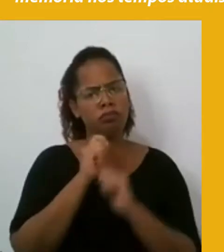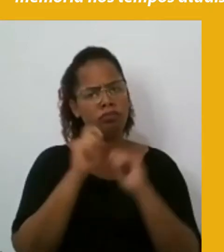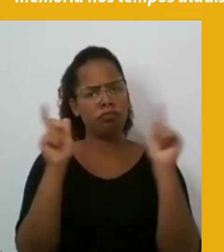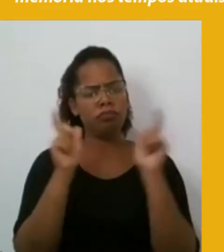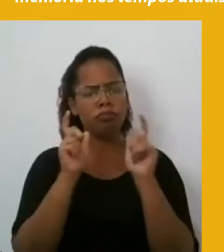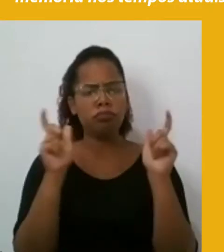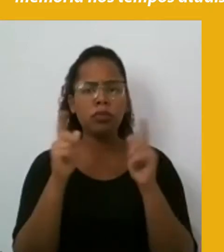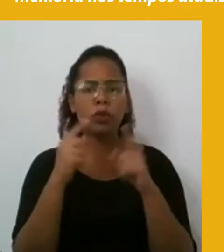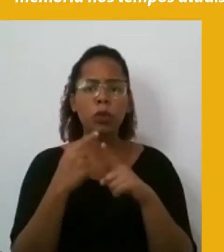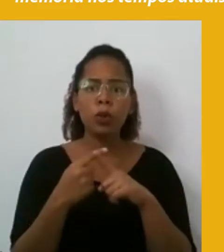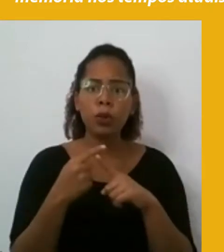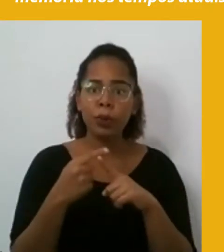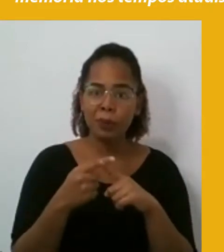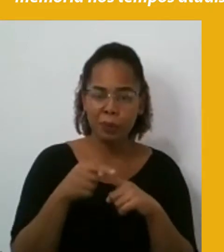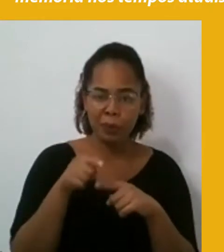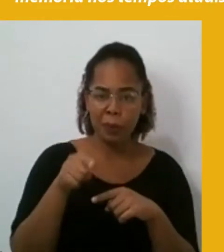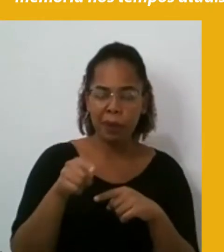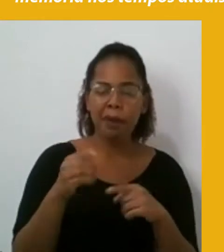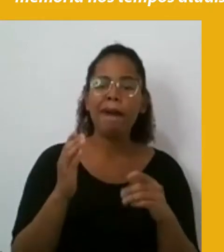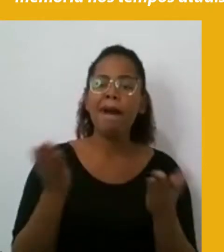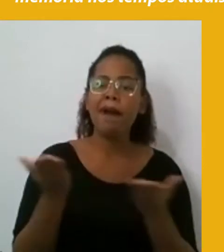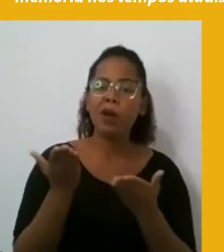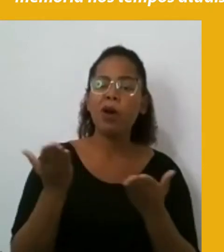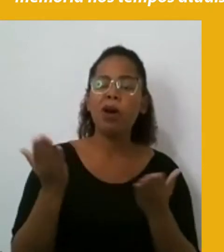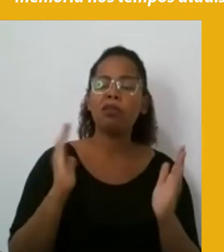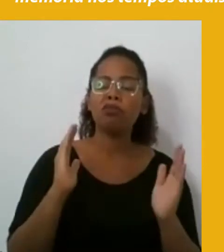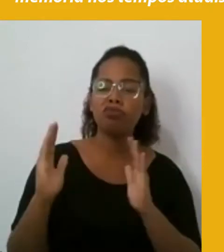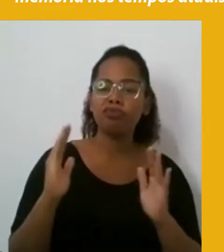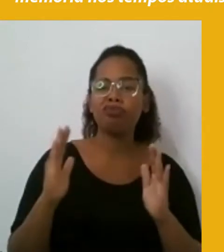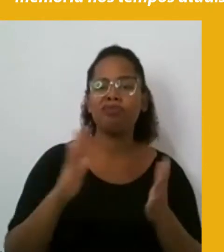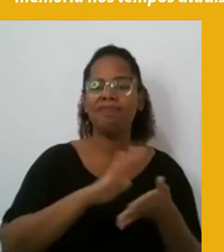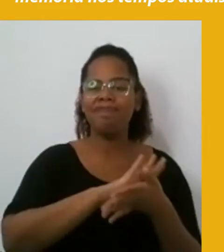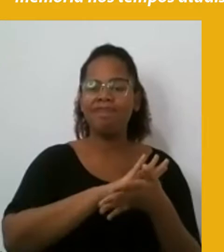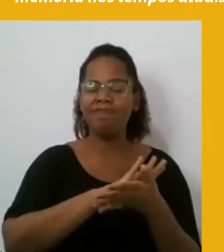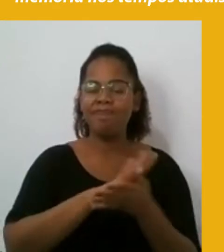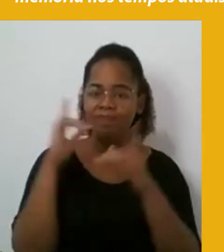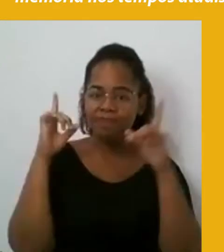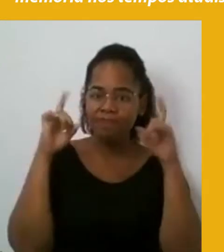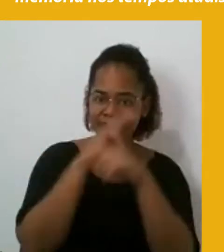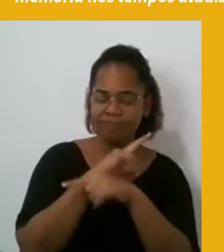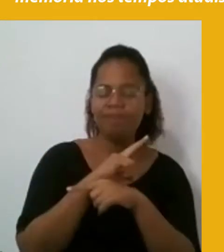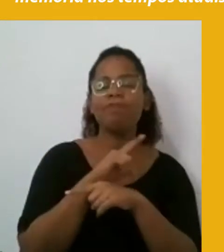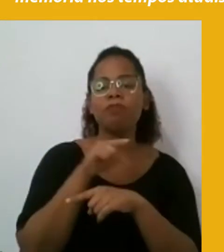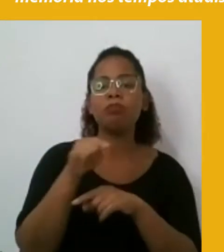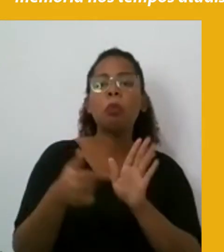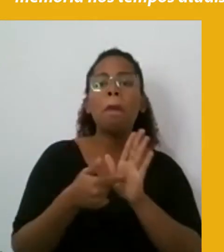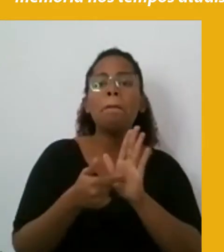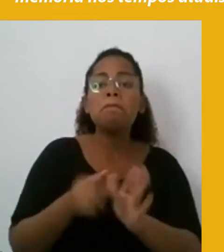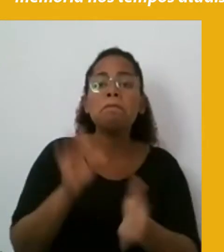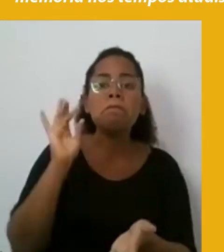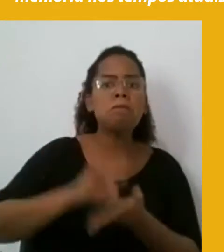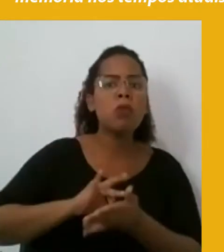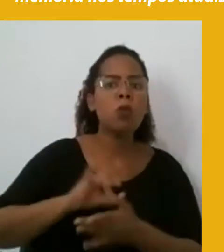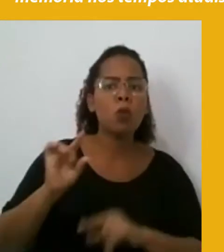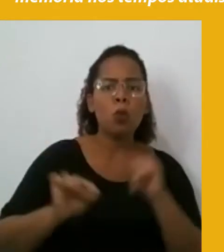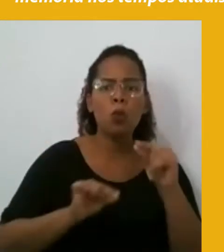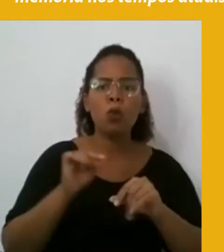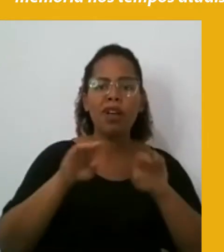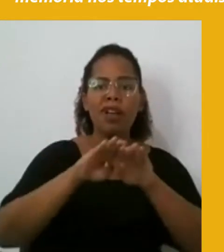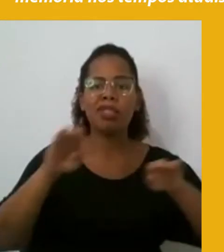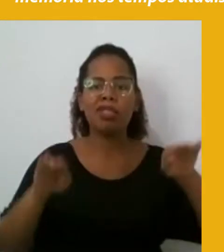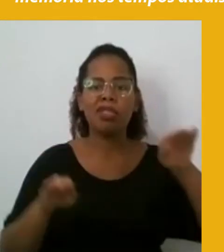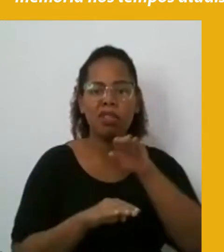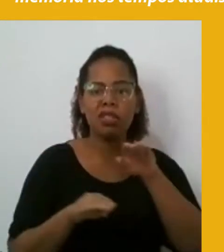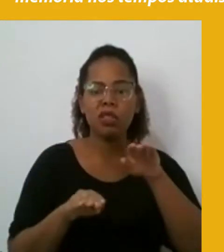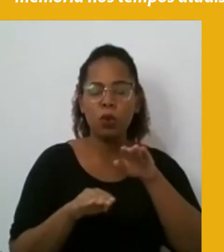catástrofe nós somos iguais. Nós somos capazes de aprofundar a desigualdade. Né? Então, há que haver, quando o Sidarta fala